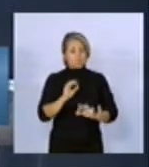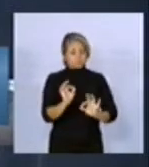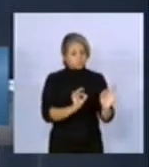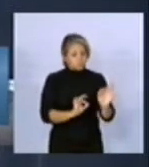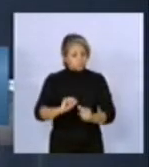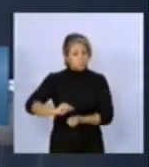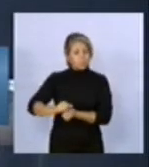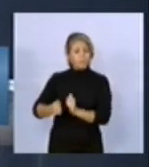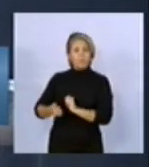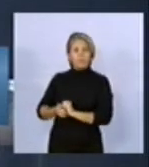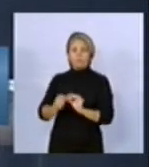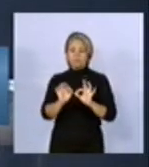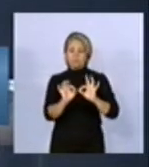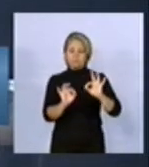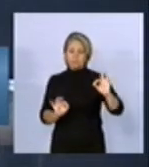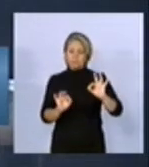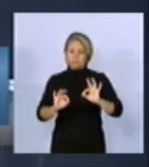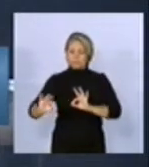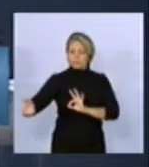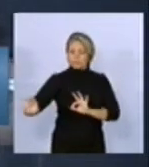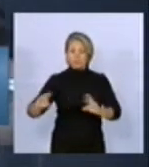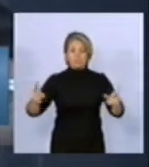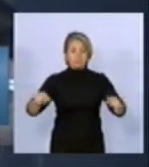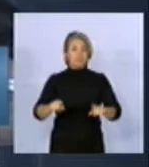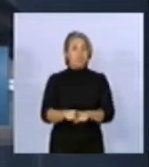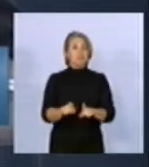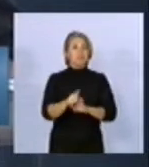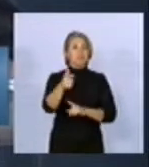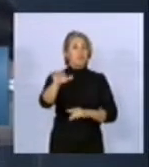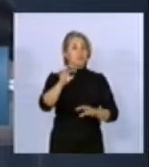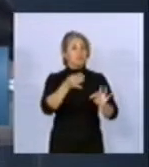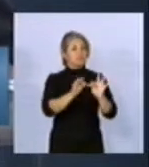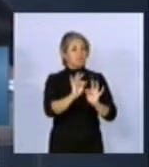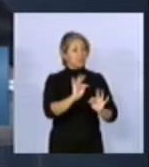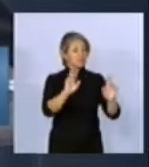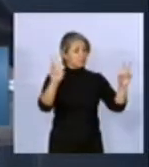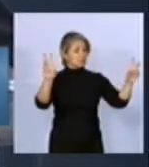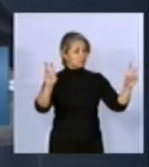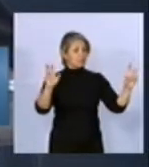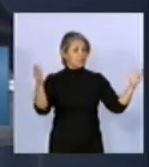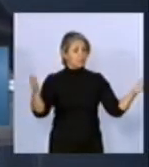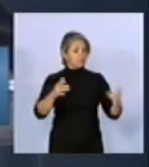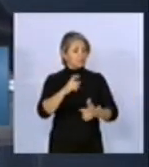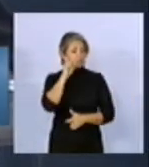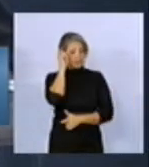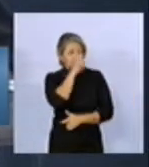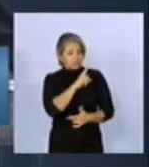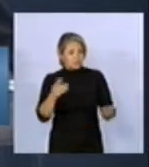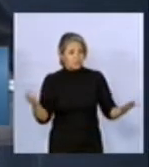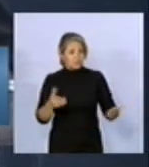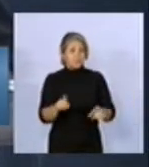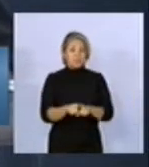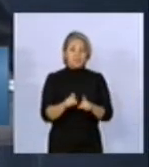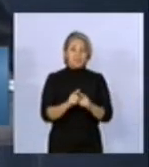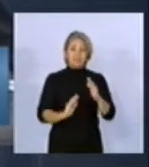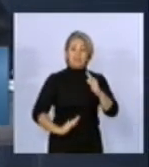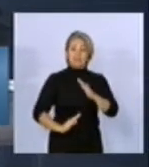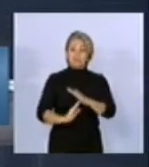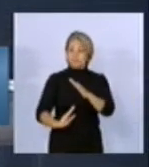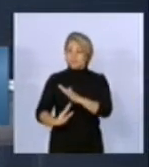adequar tudo isso a outra questão técnica grave que temos hoje é justamente na limitação